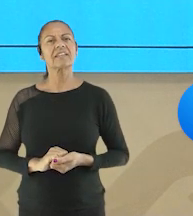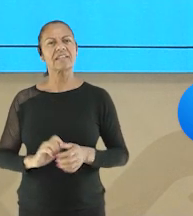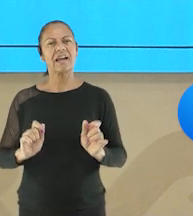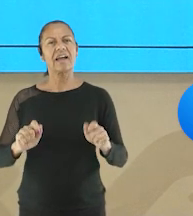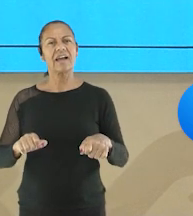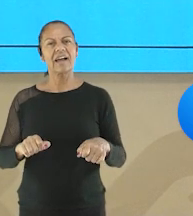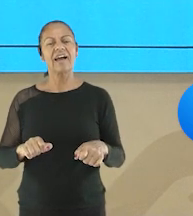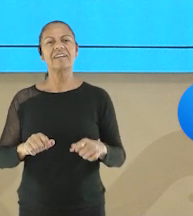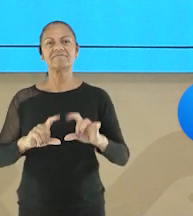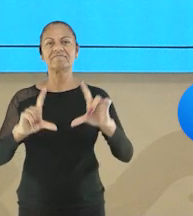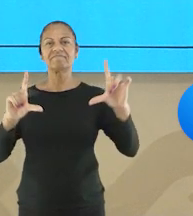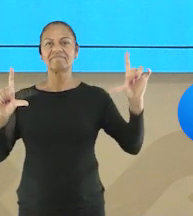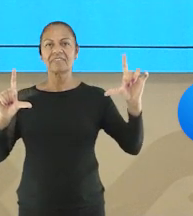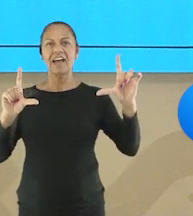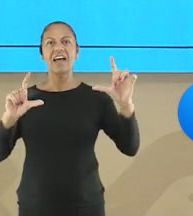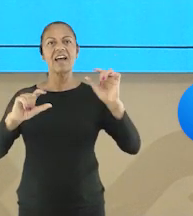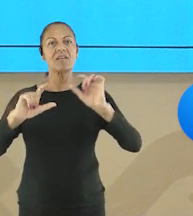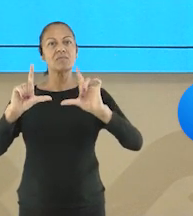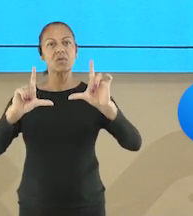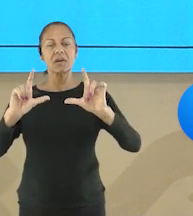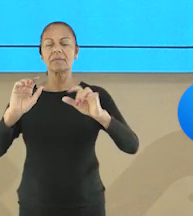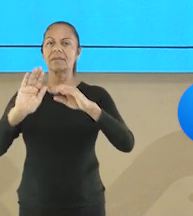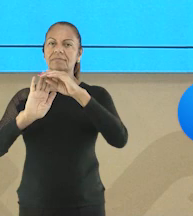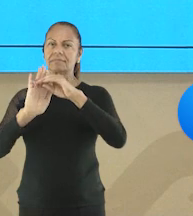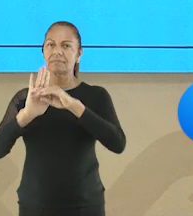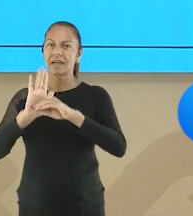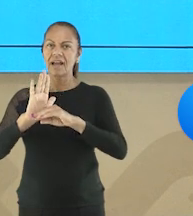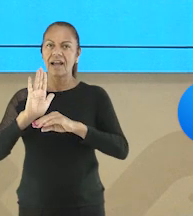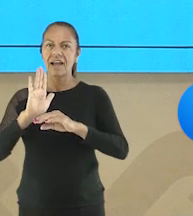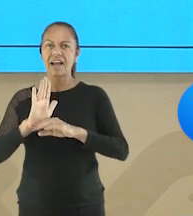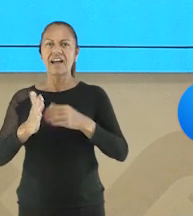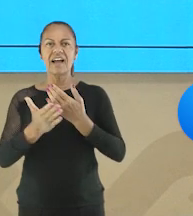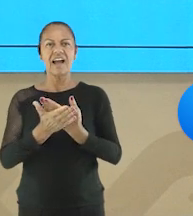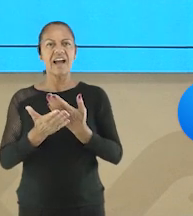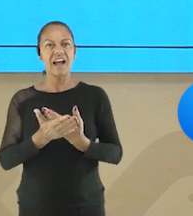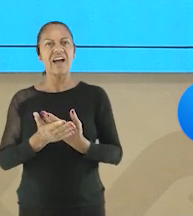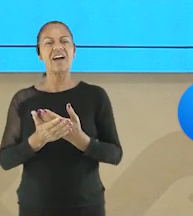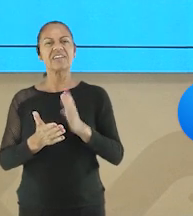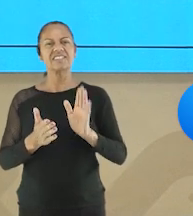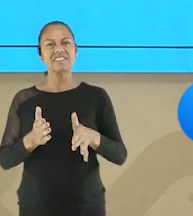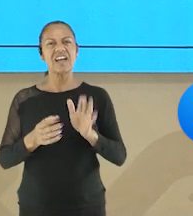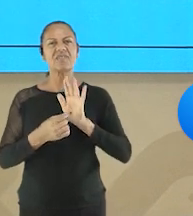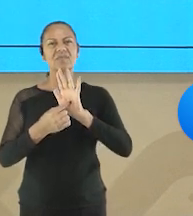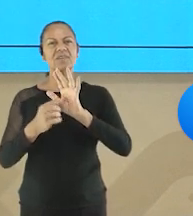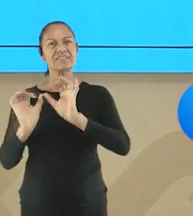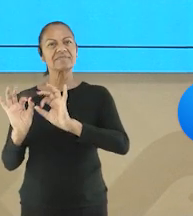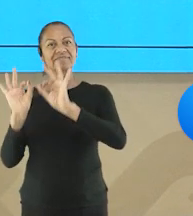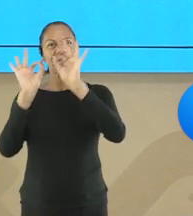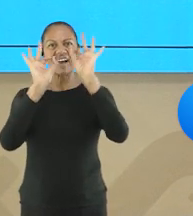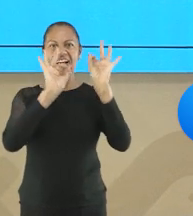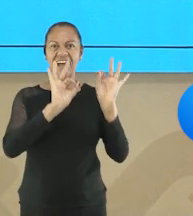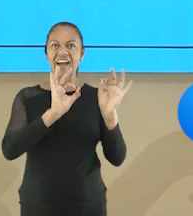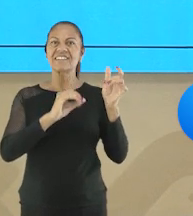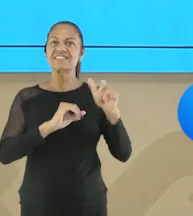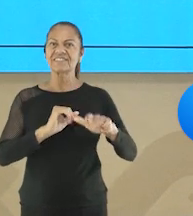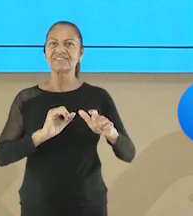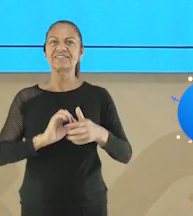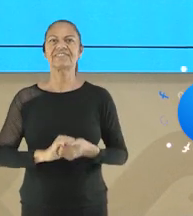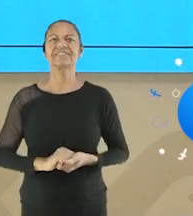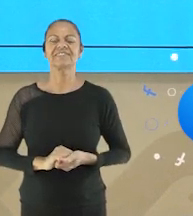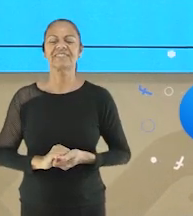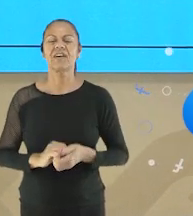tvdeverencasa.com.br. Lá vocês conferem toda a nossa programação, além de poderem ver e rever as aulas exibidas aqui nos nossos